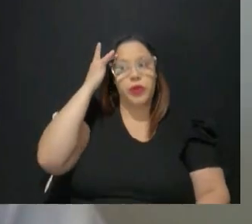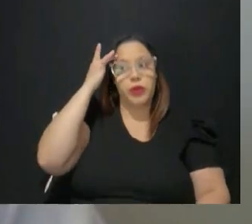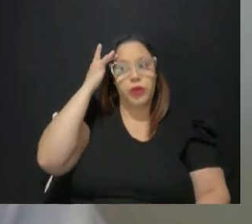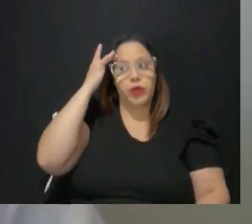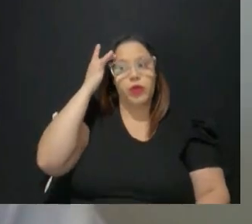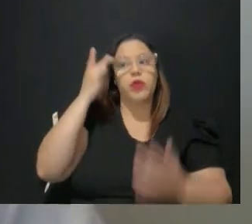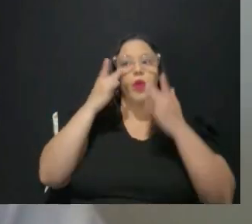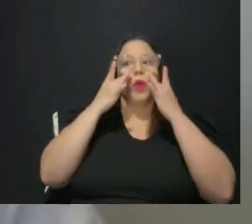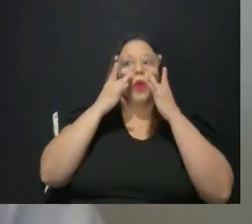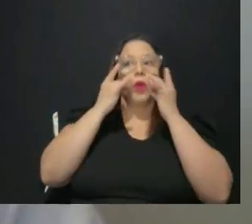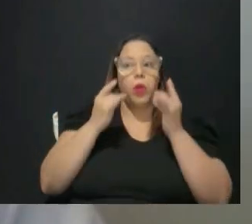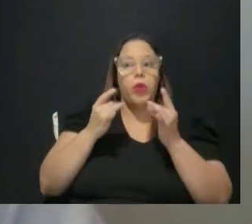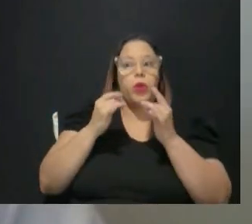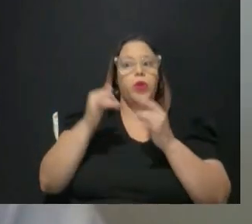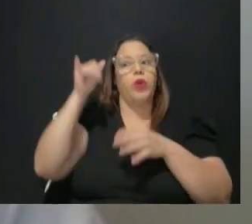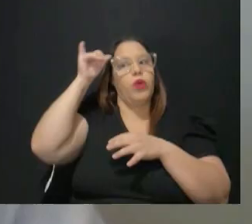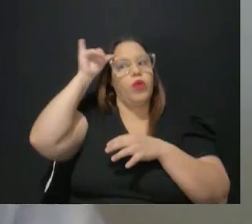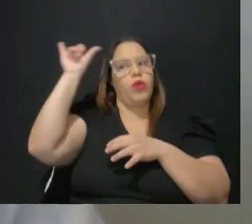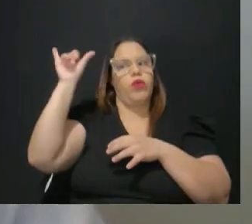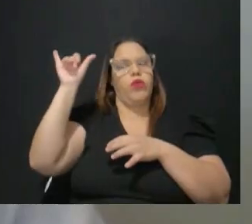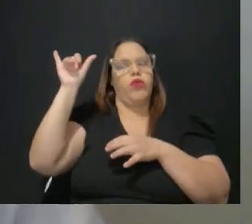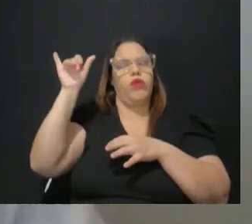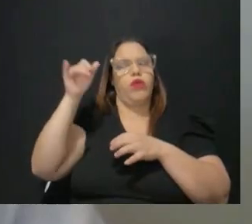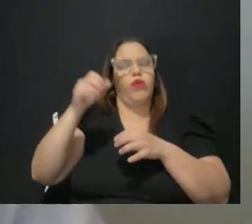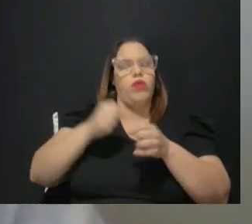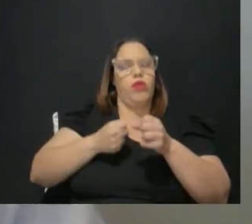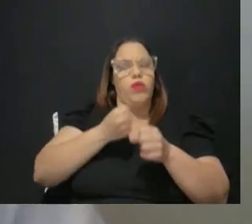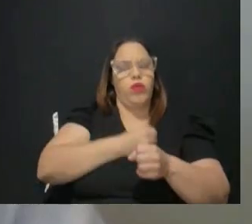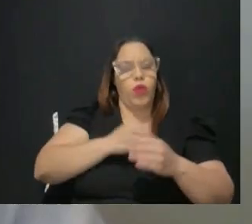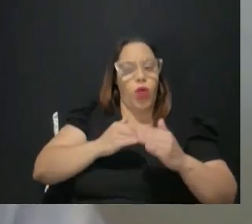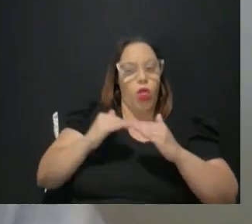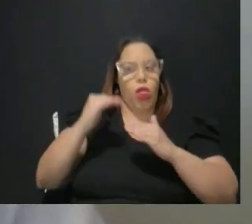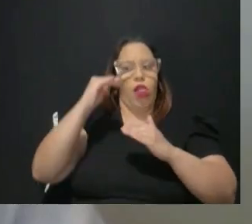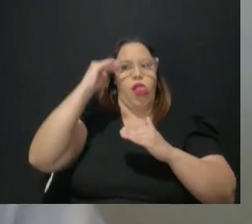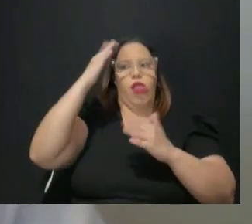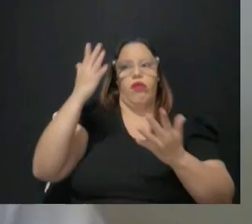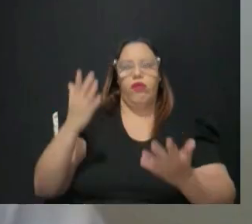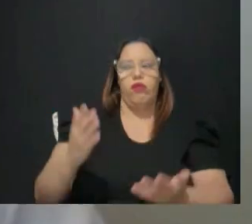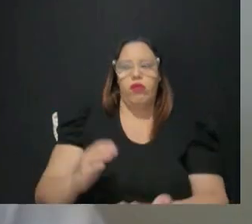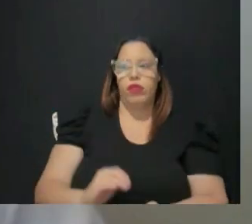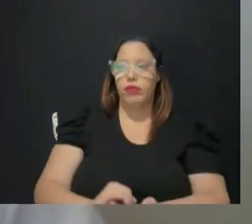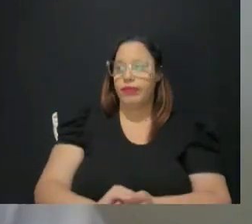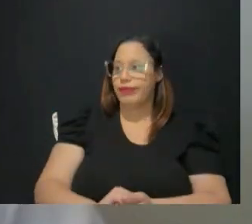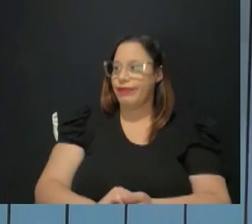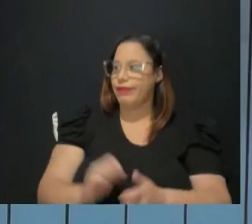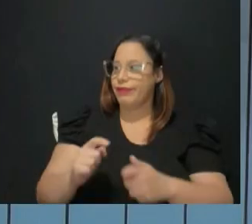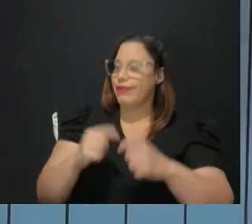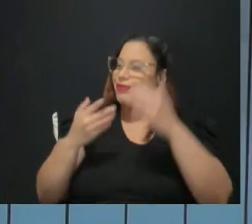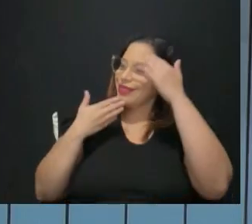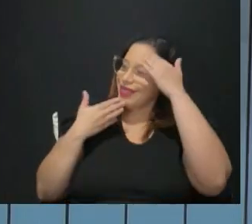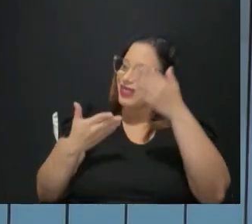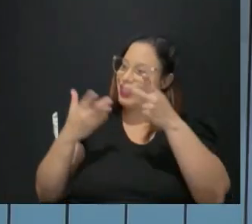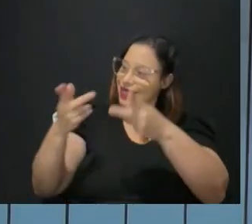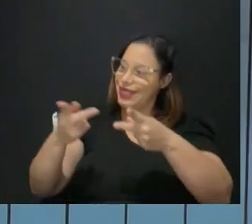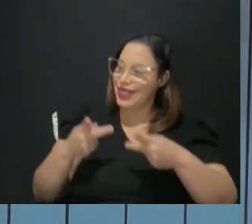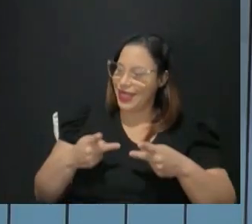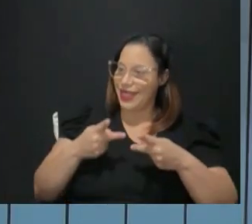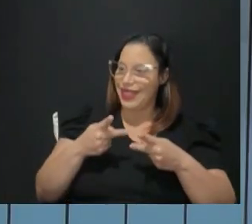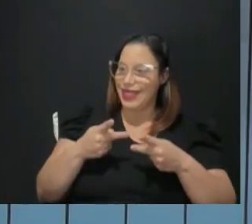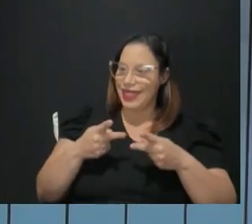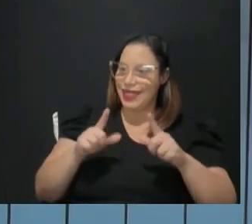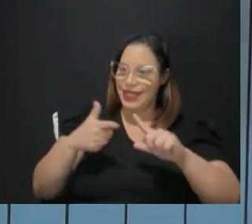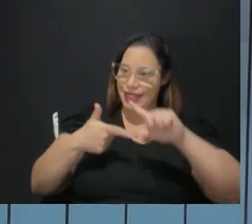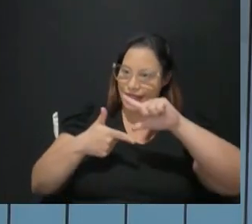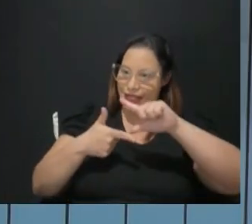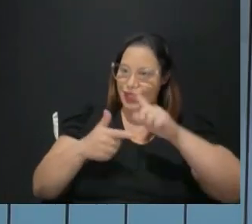sobre essas doenças e evitar com que o número delas aumente cada vez mais. Doutor, muito obrigada pela sua participação